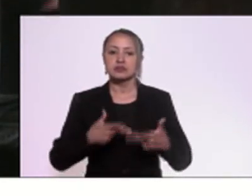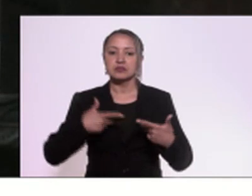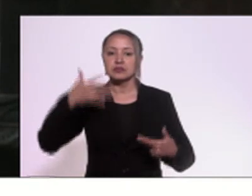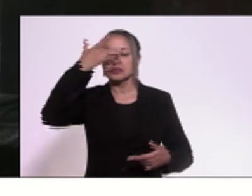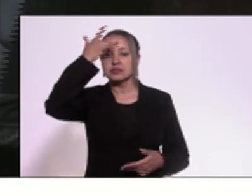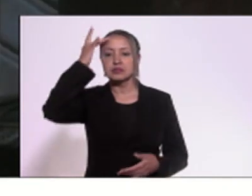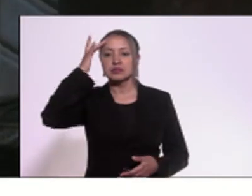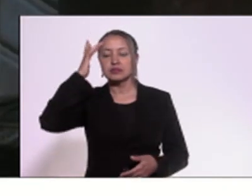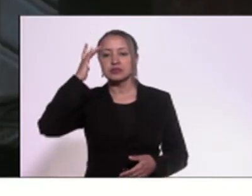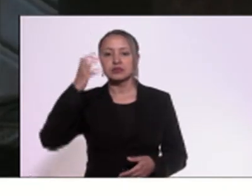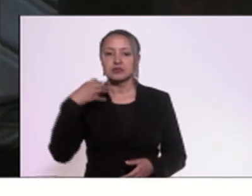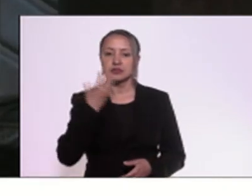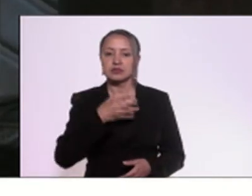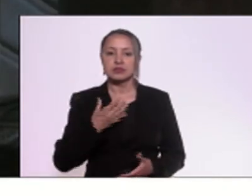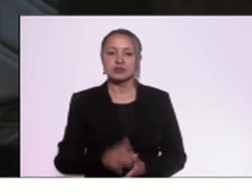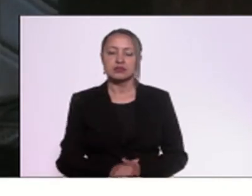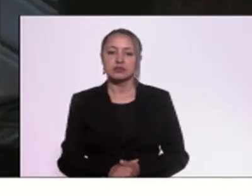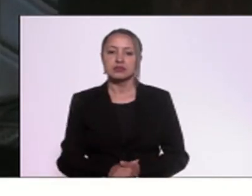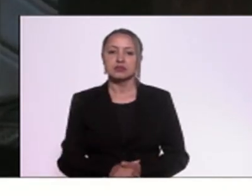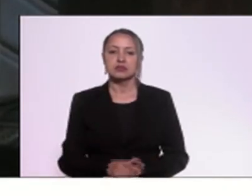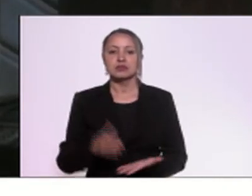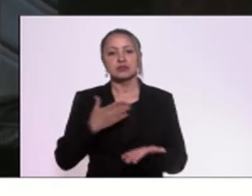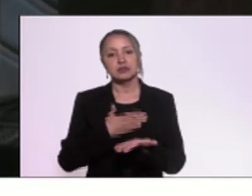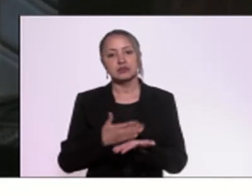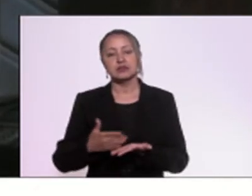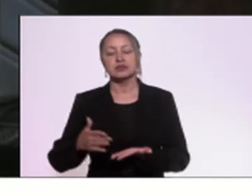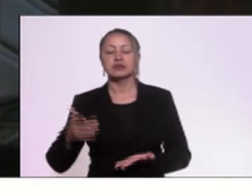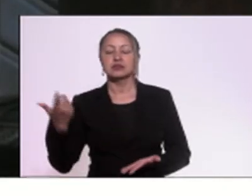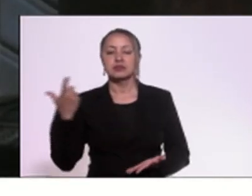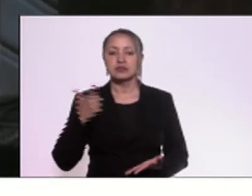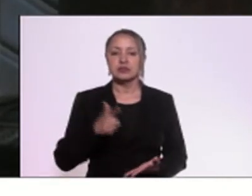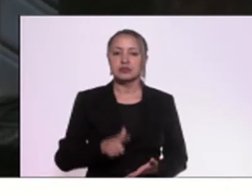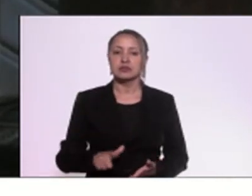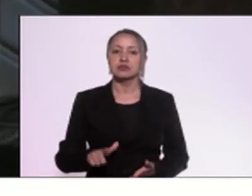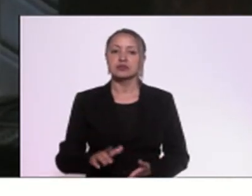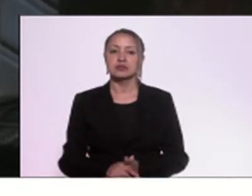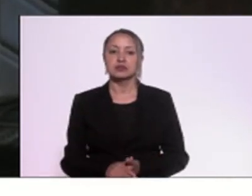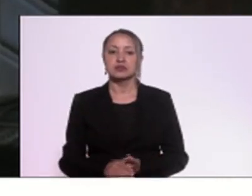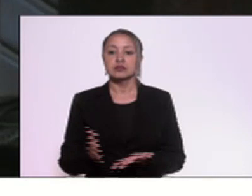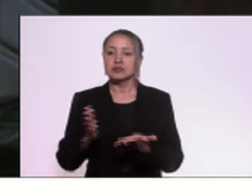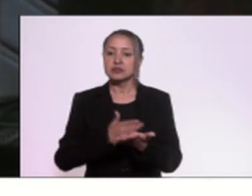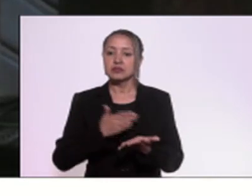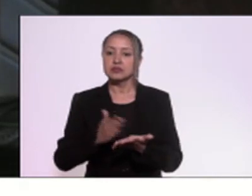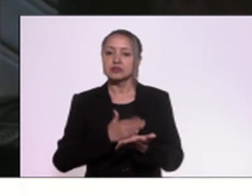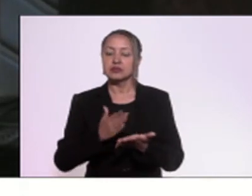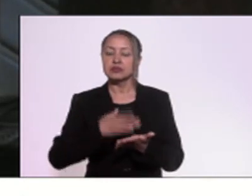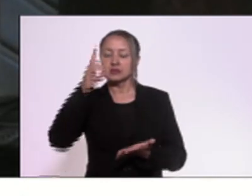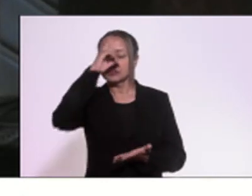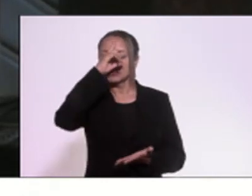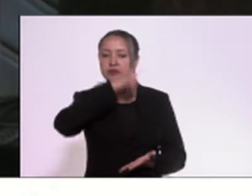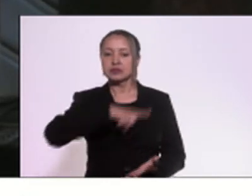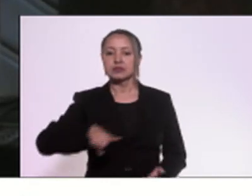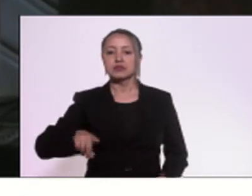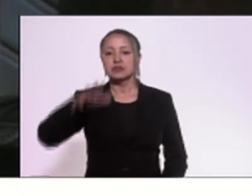as nossas tradições, sem a nossa cultura, não existe povo. Não tem o que